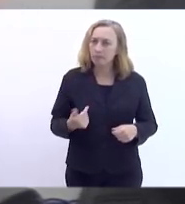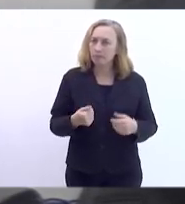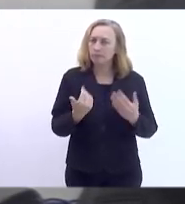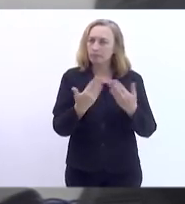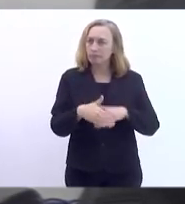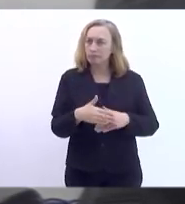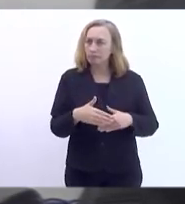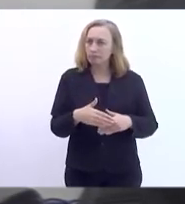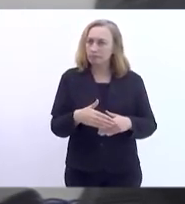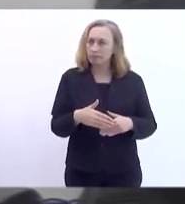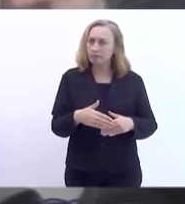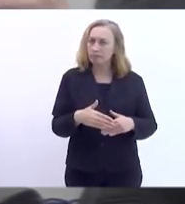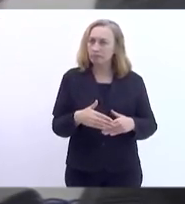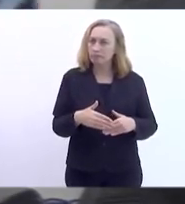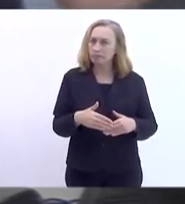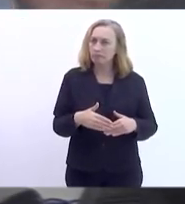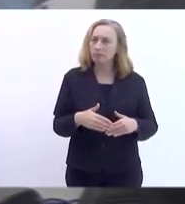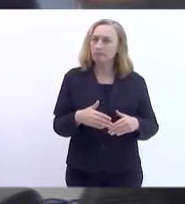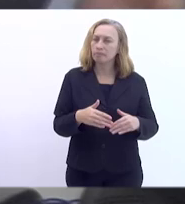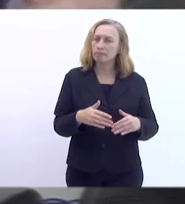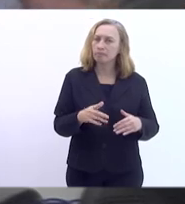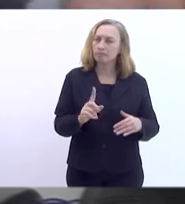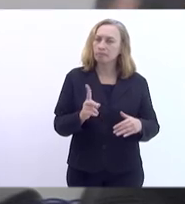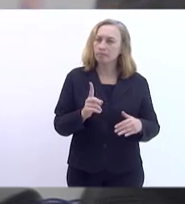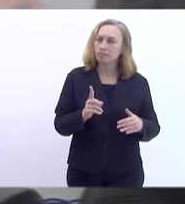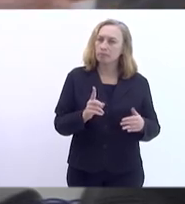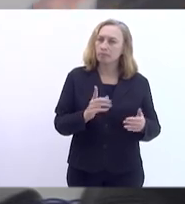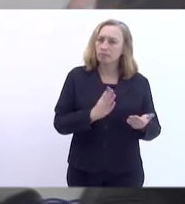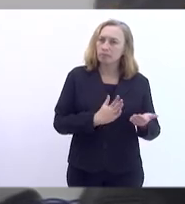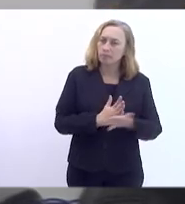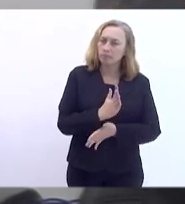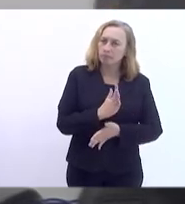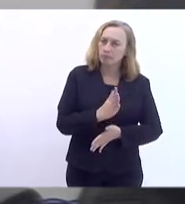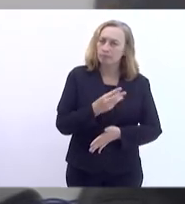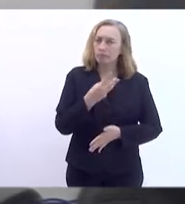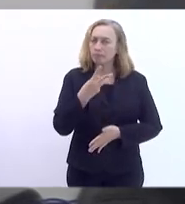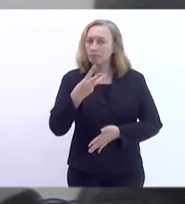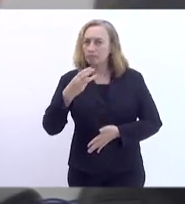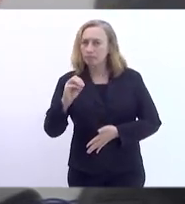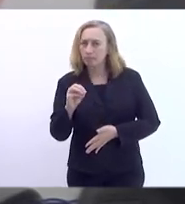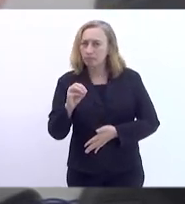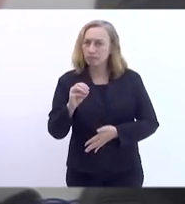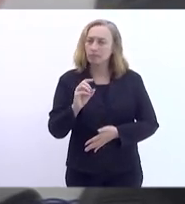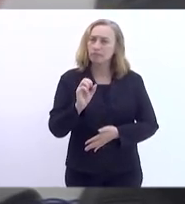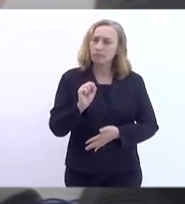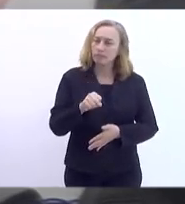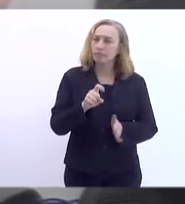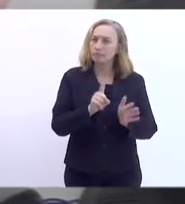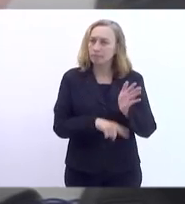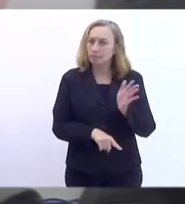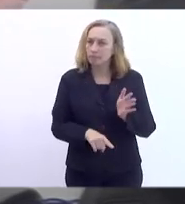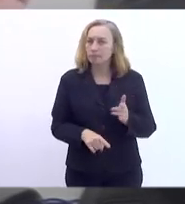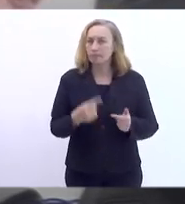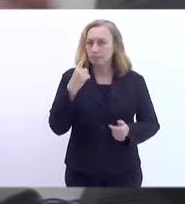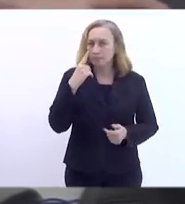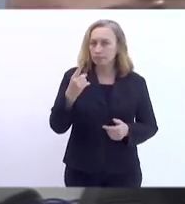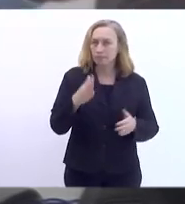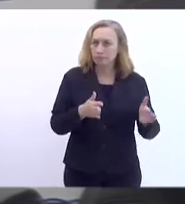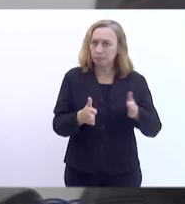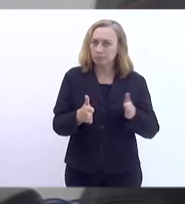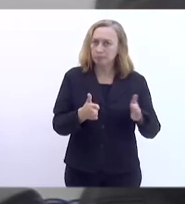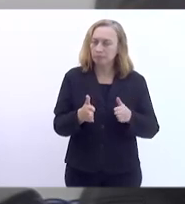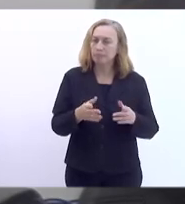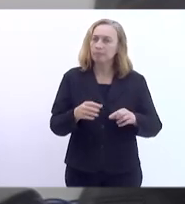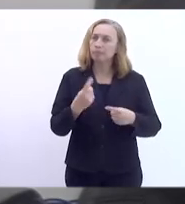não para passar em menos de 30 acham passar em 30 35 40 45 60 e estabelecer aí um